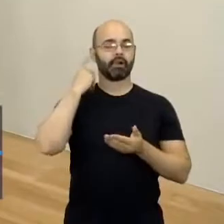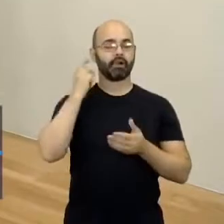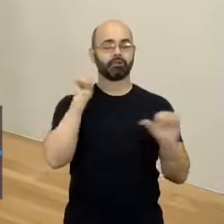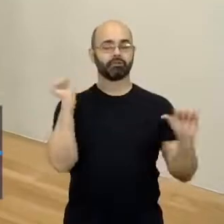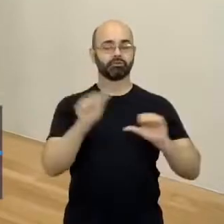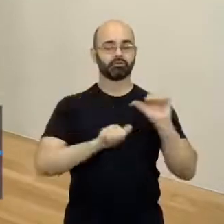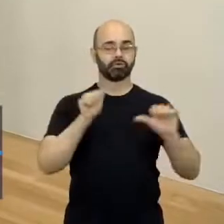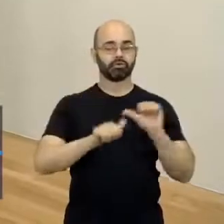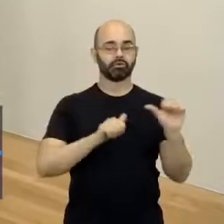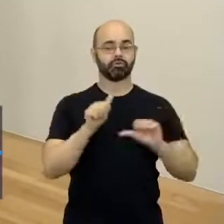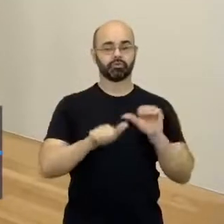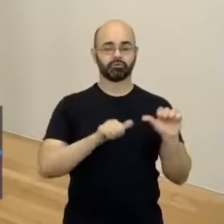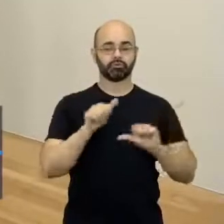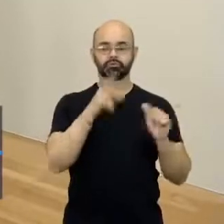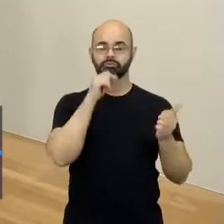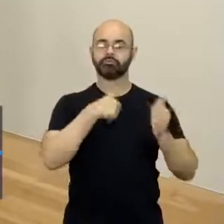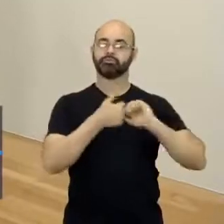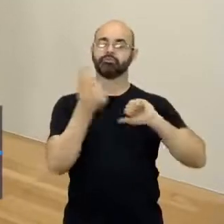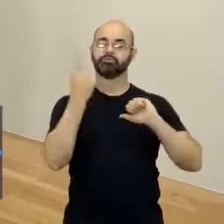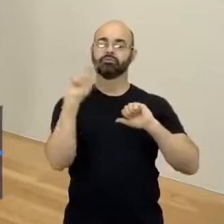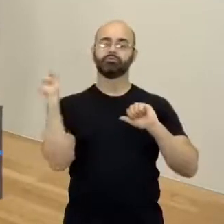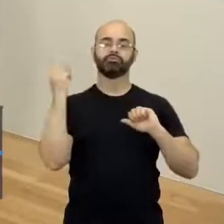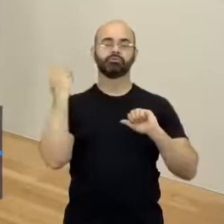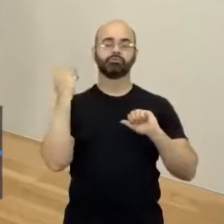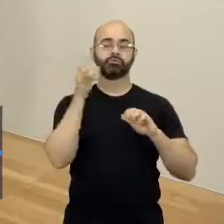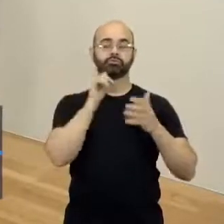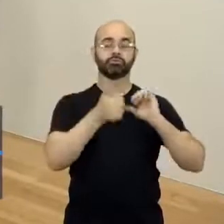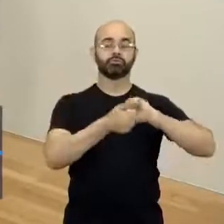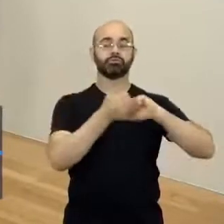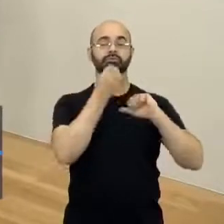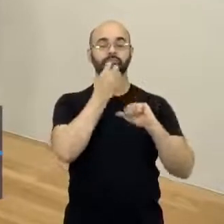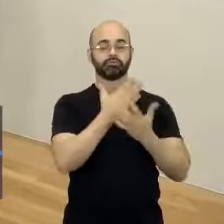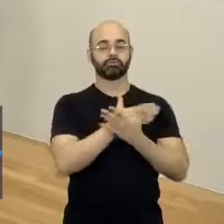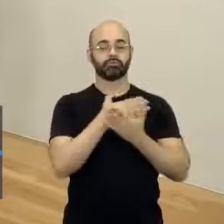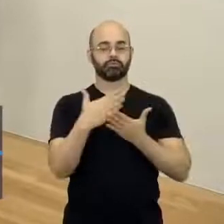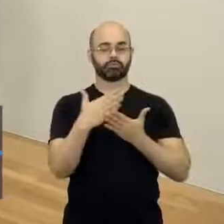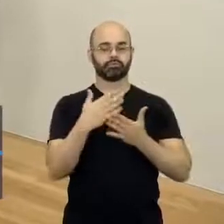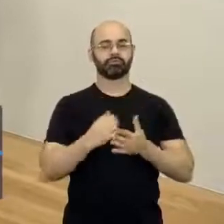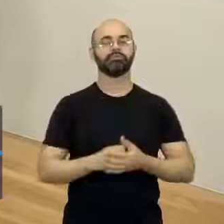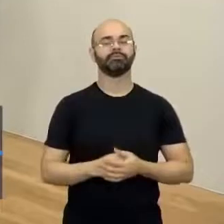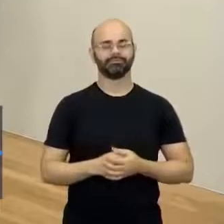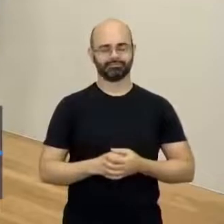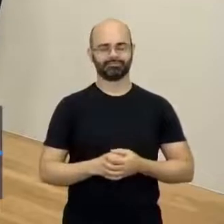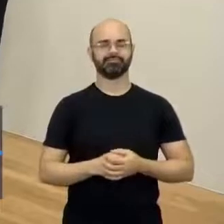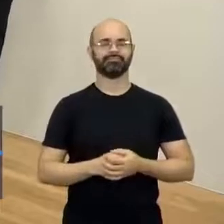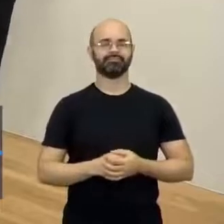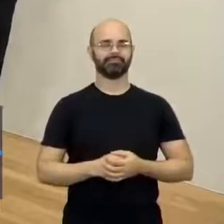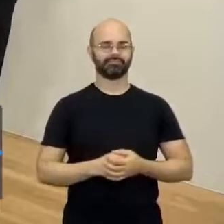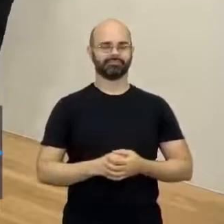última frase que você falou, a última qualidade. Qualidades certo. Boas. Pode começar.